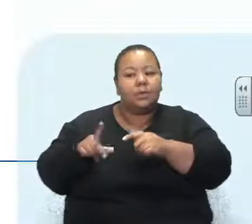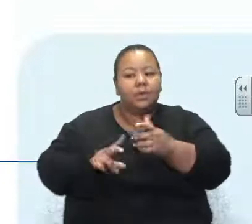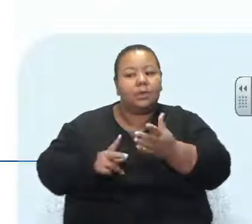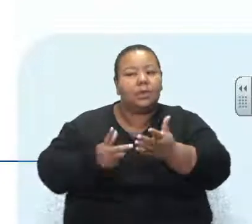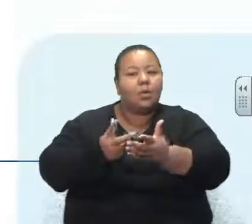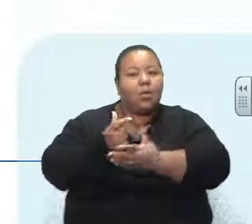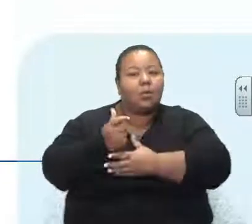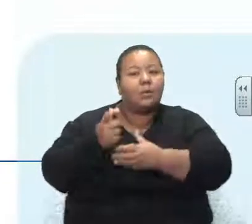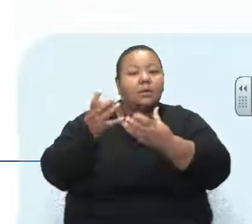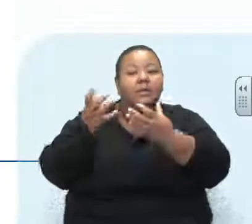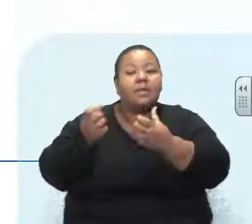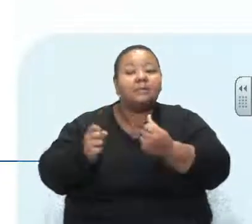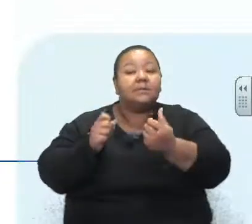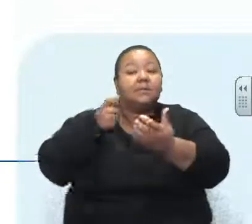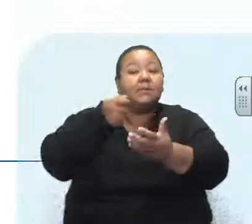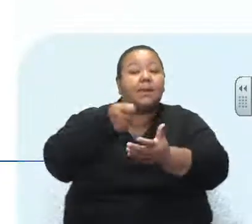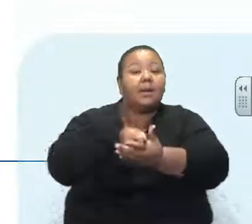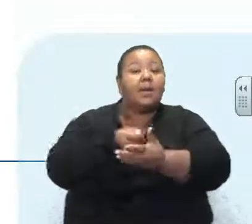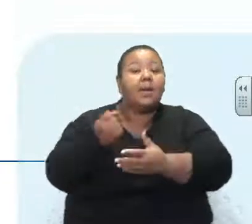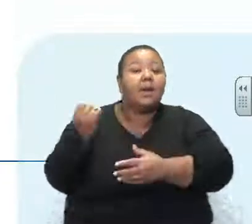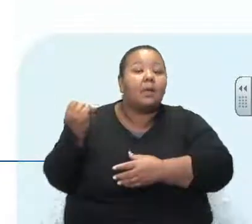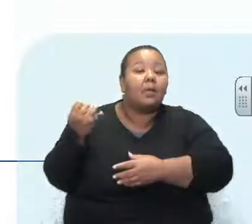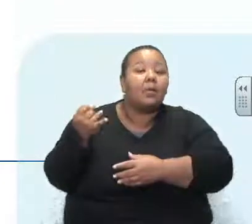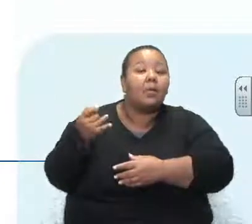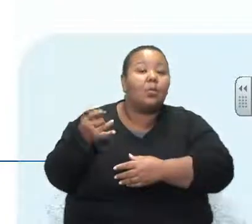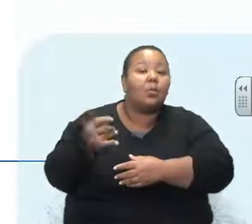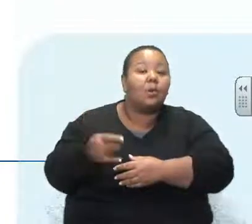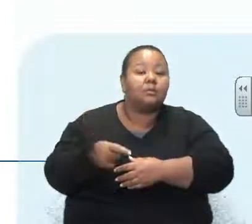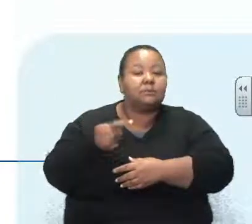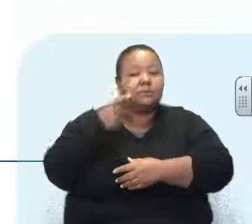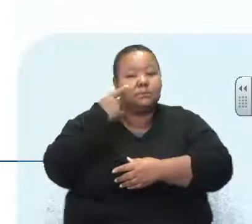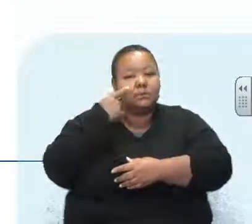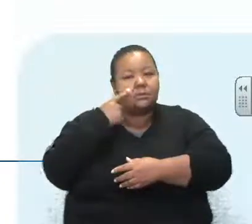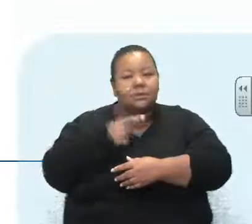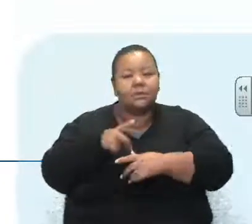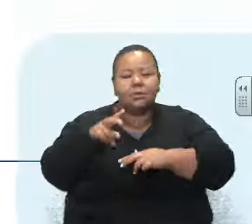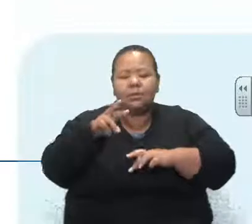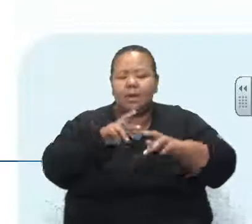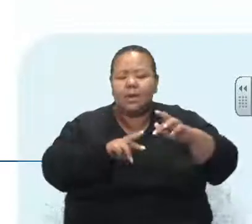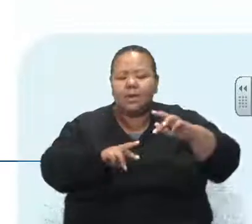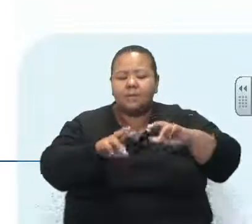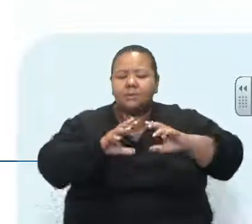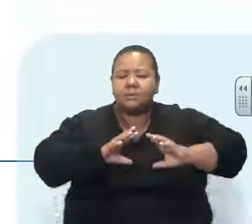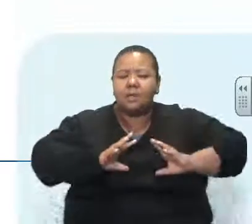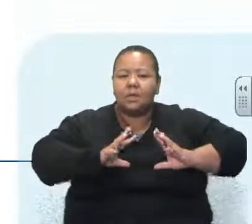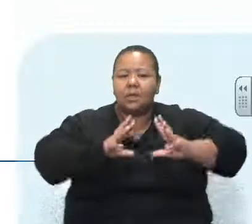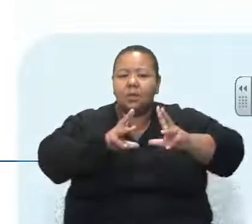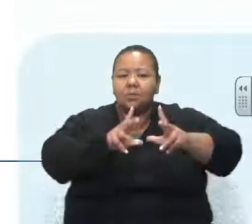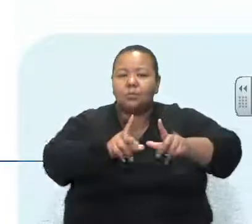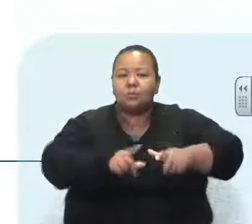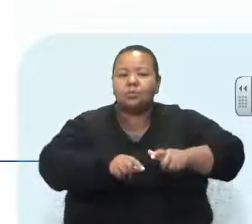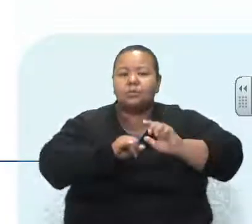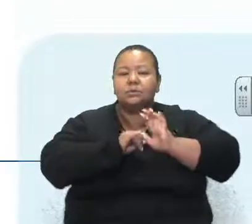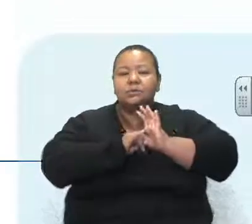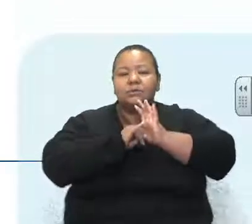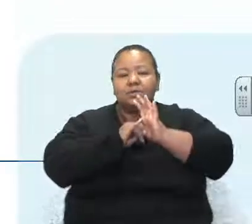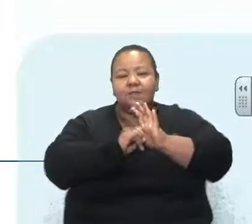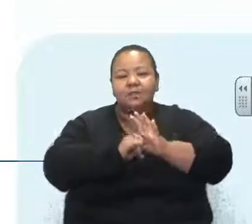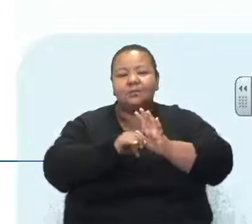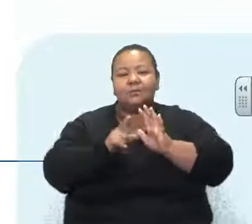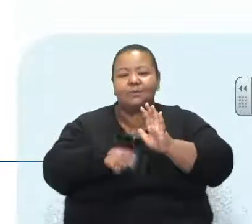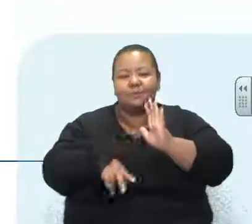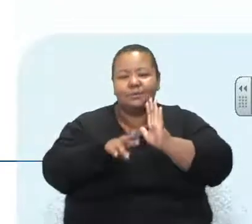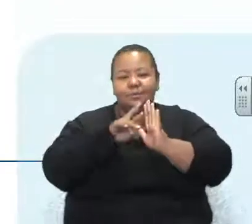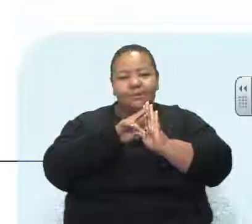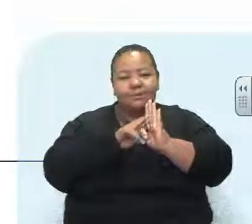pagar. E a partir disso, eu tenho que analisar todos os meus indicadores. Indicadores analisando com o quê? Também com